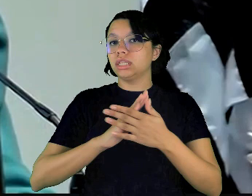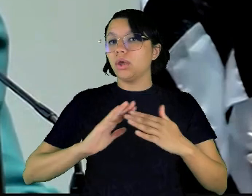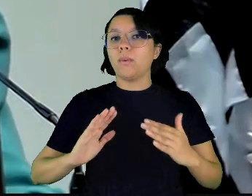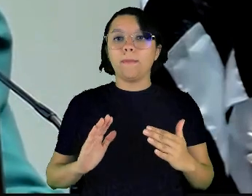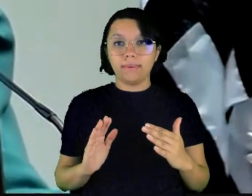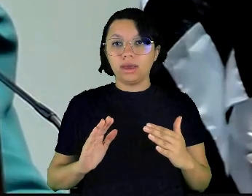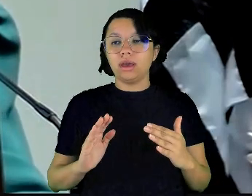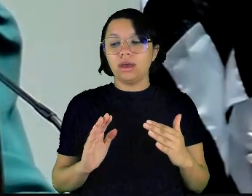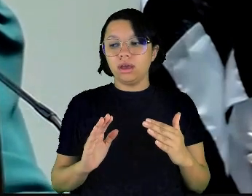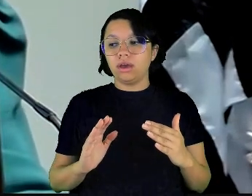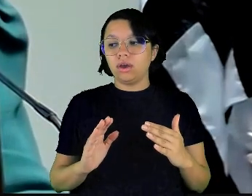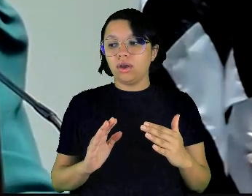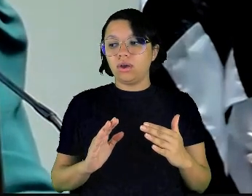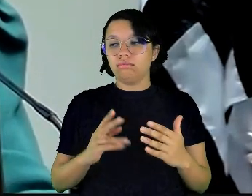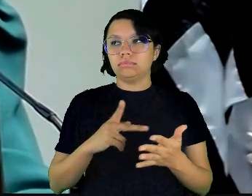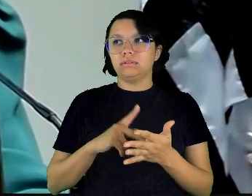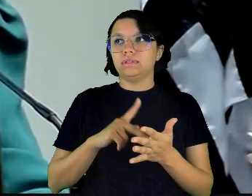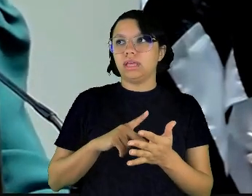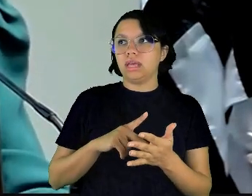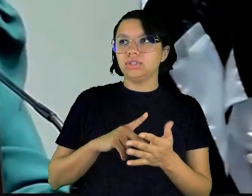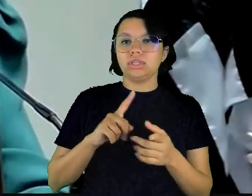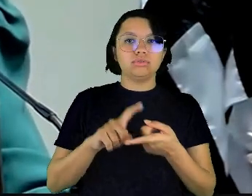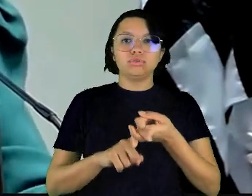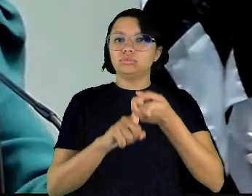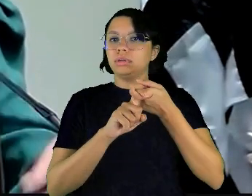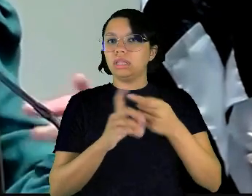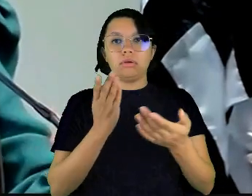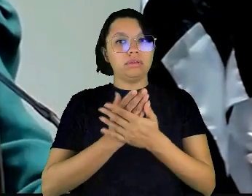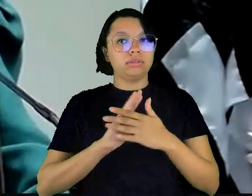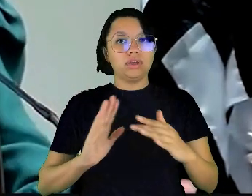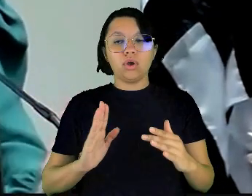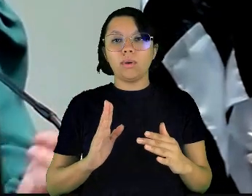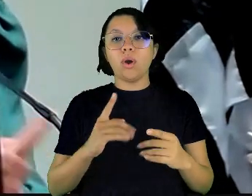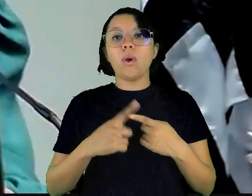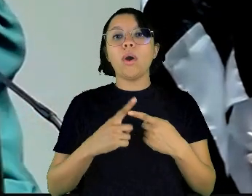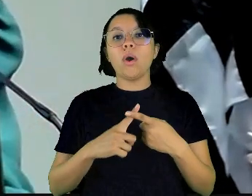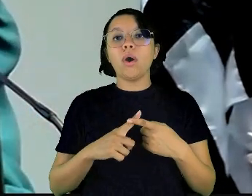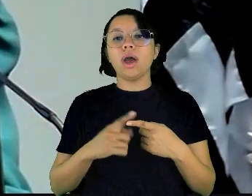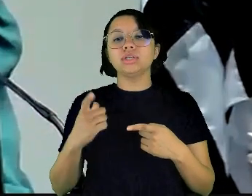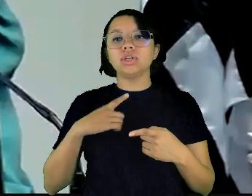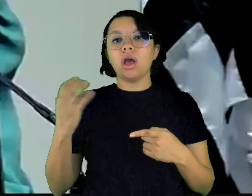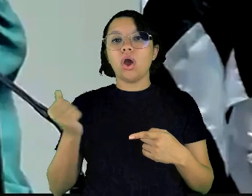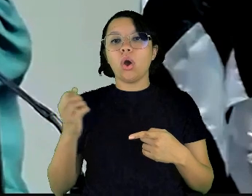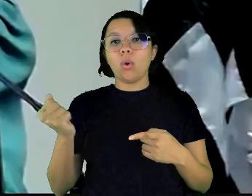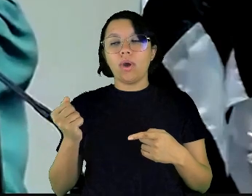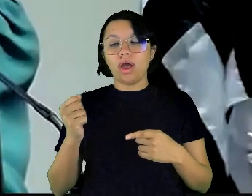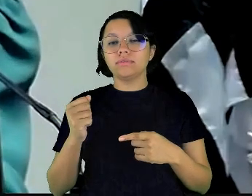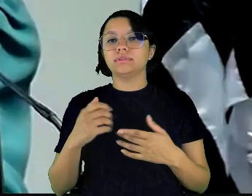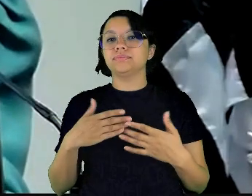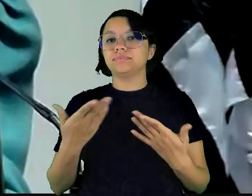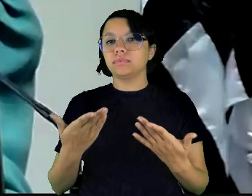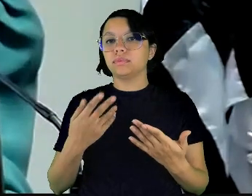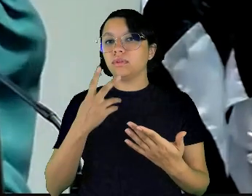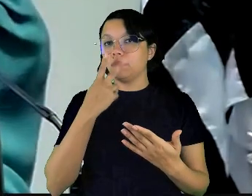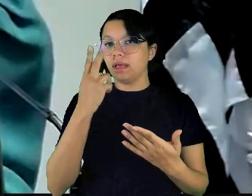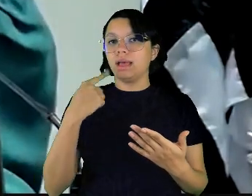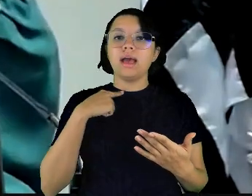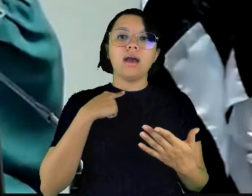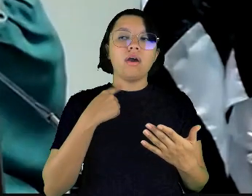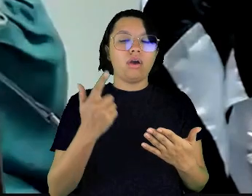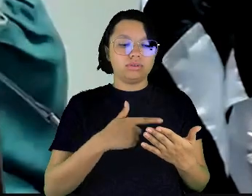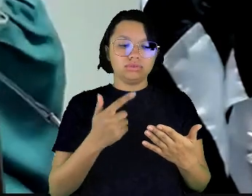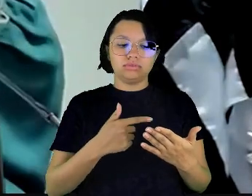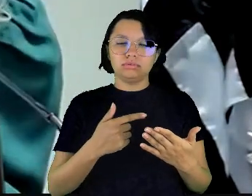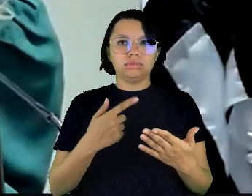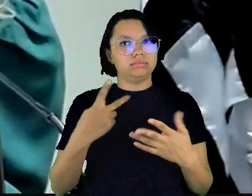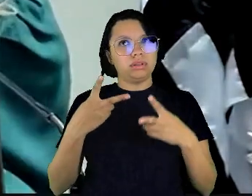interrompeu, na verdade, não se suspendeu e nem se interrompeu por força do benefício. O que me parece, as vozes da doutrina, pelo menos